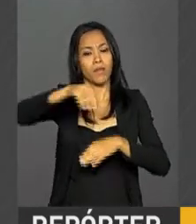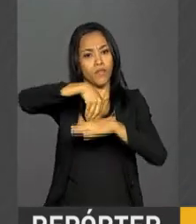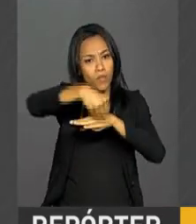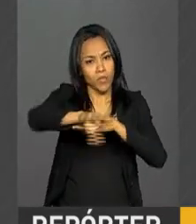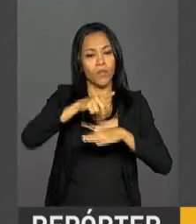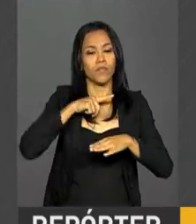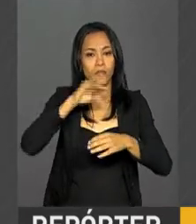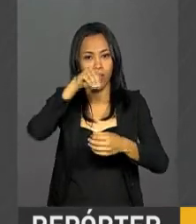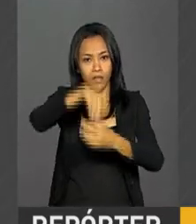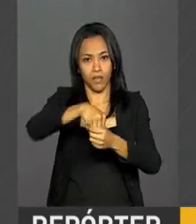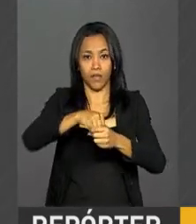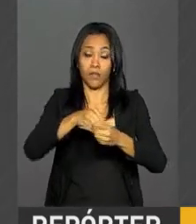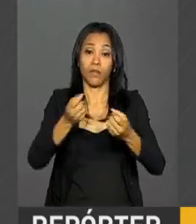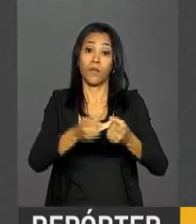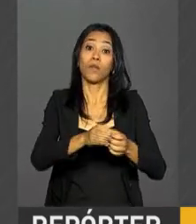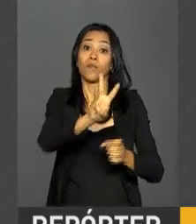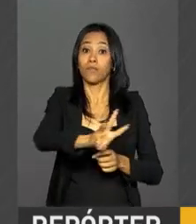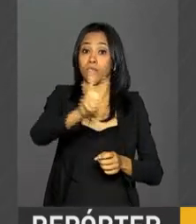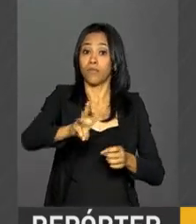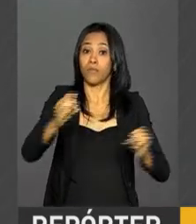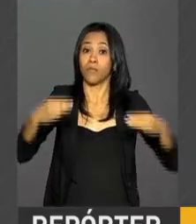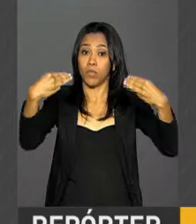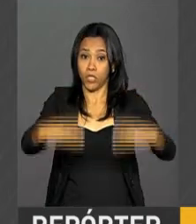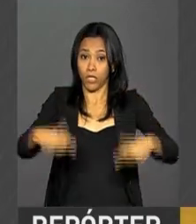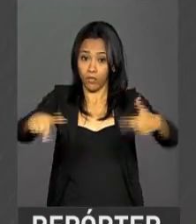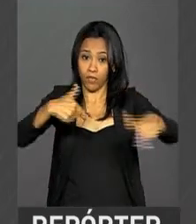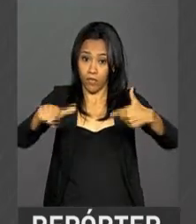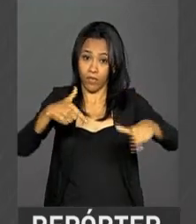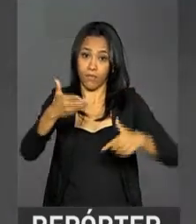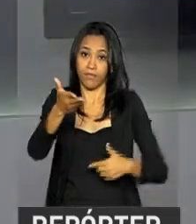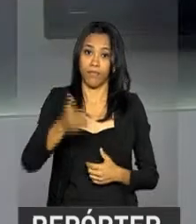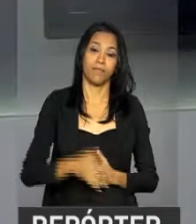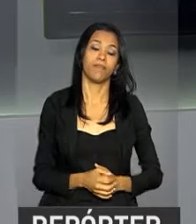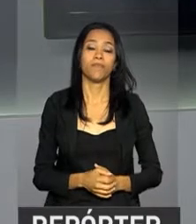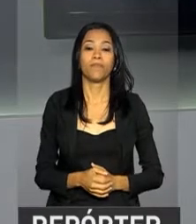estão disponíveis na página do ministério do trabalho na internet